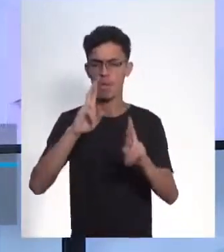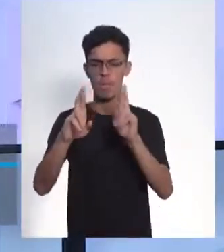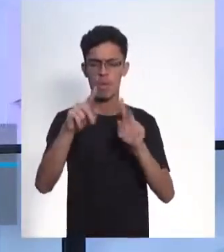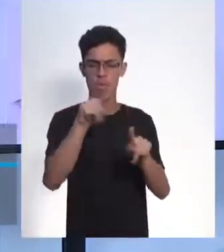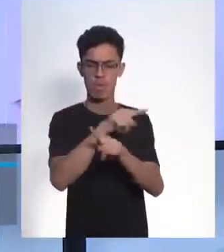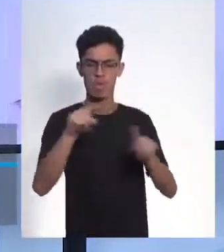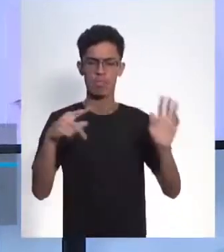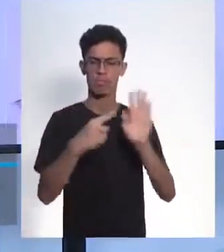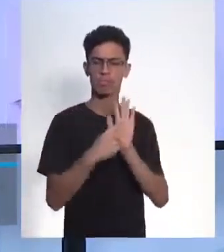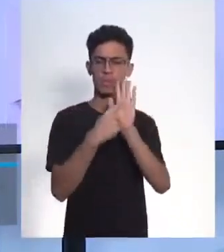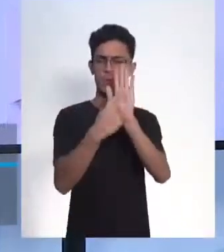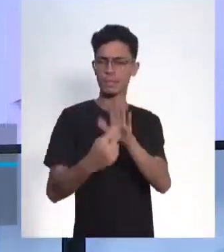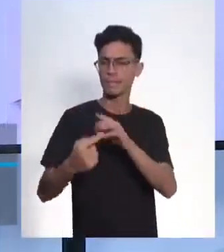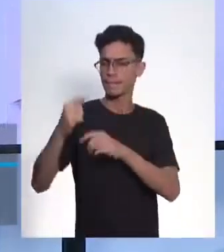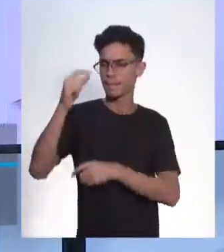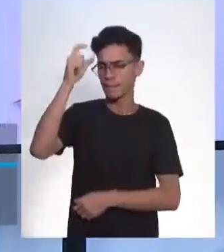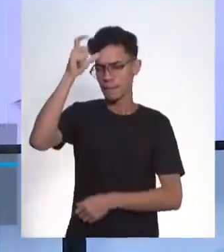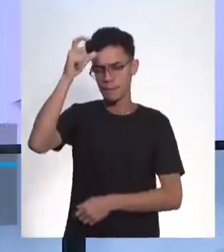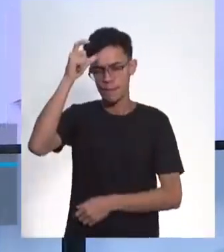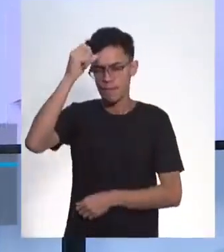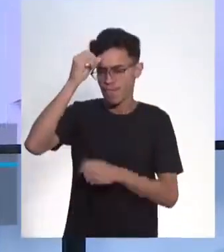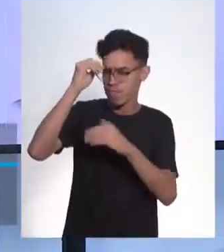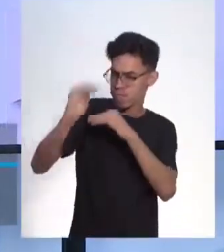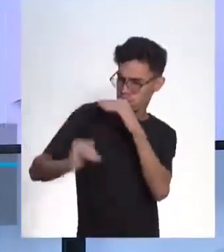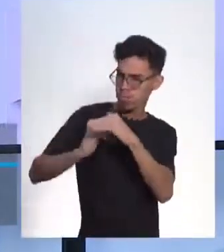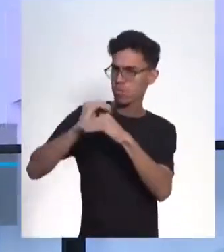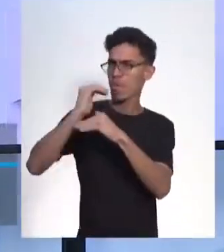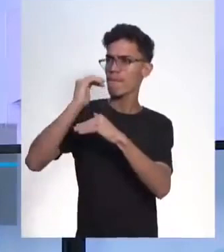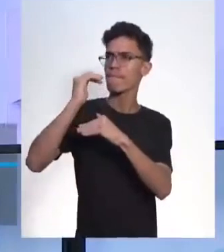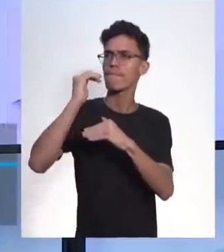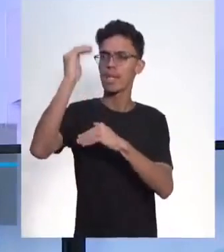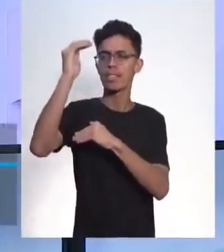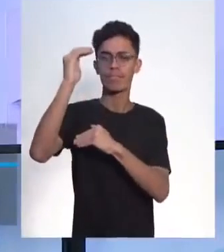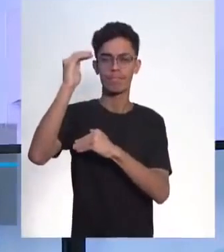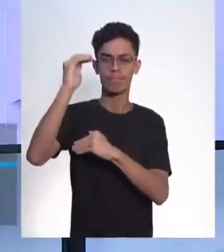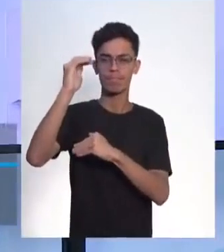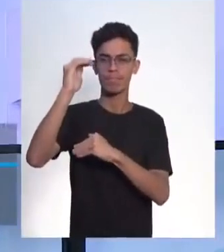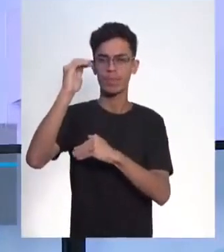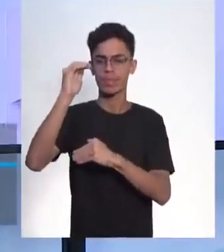nível elevado de consciência acerca